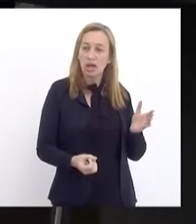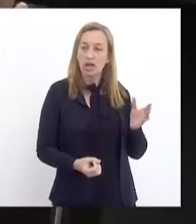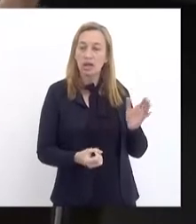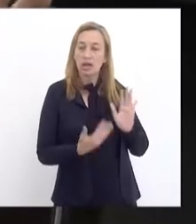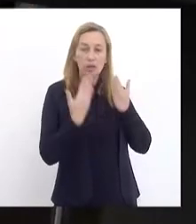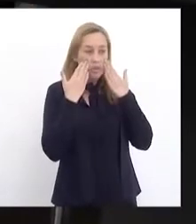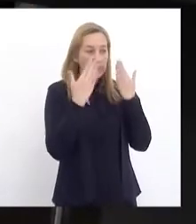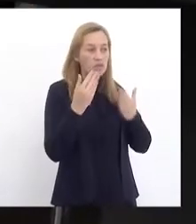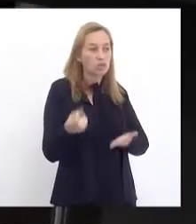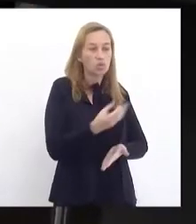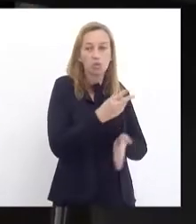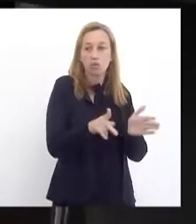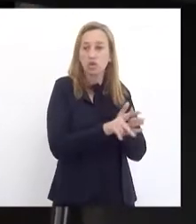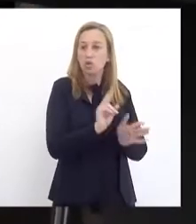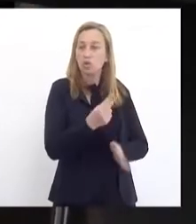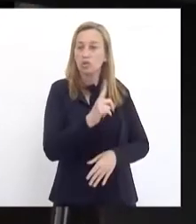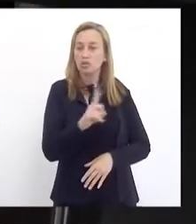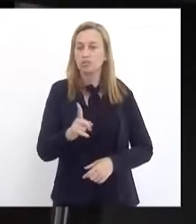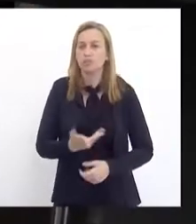decide. Eu vou...